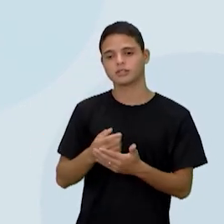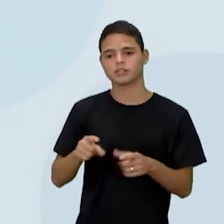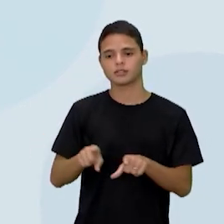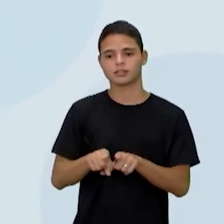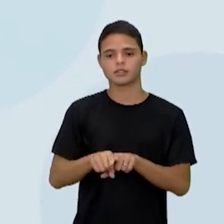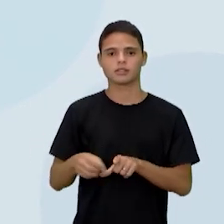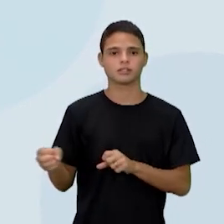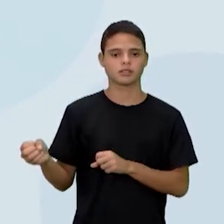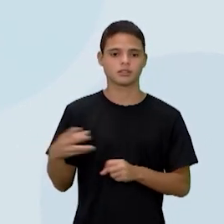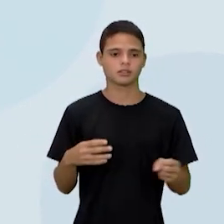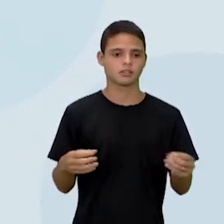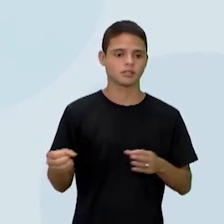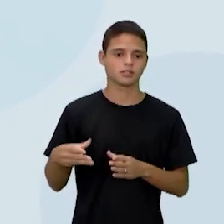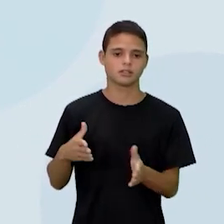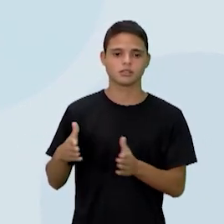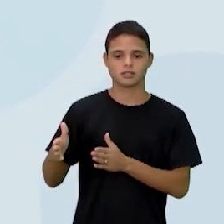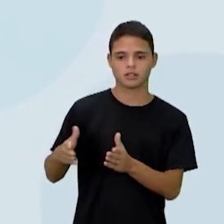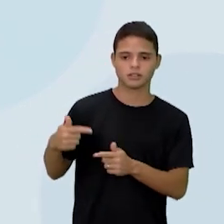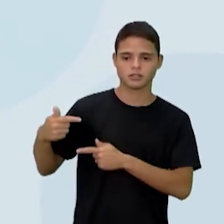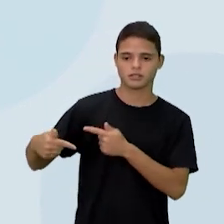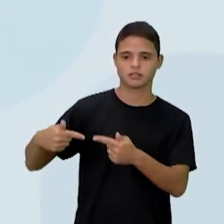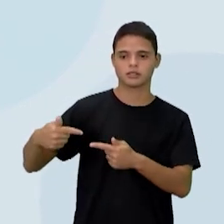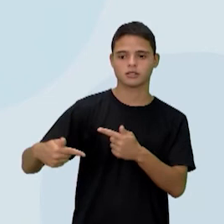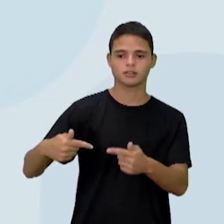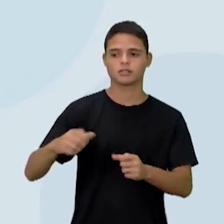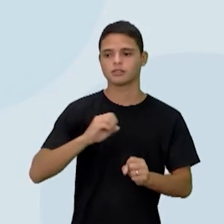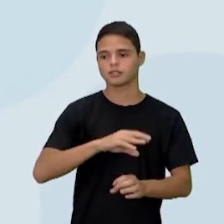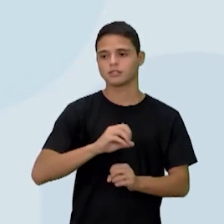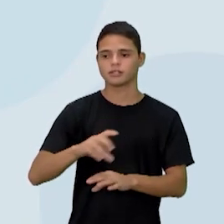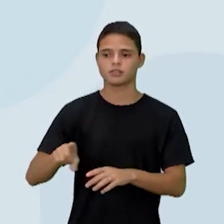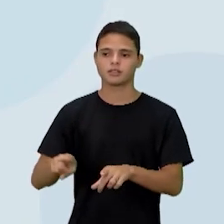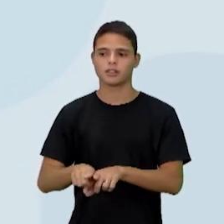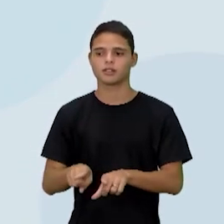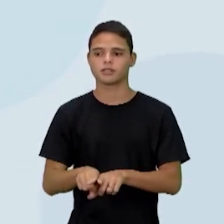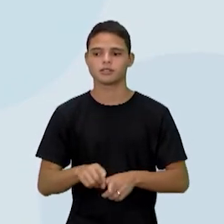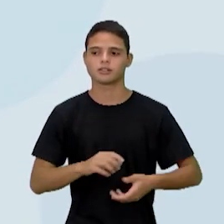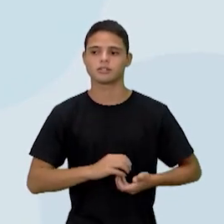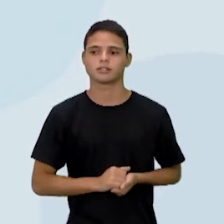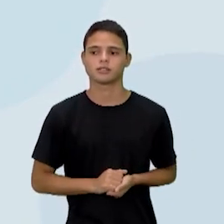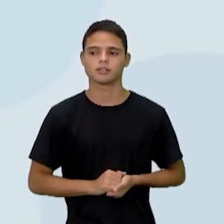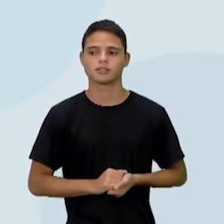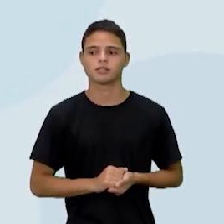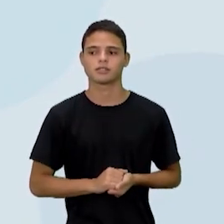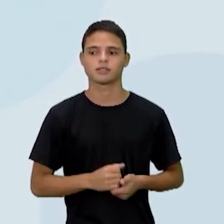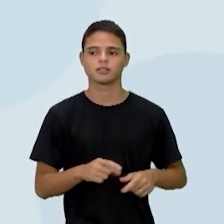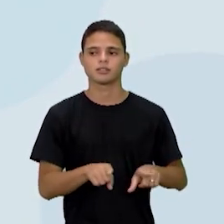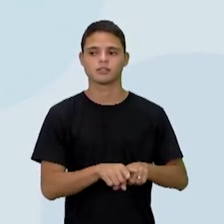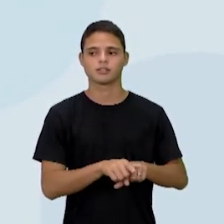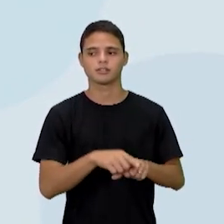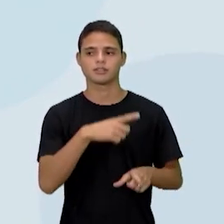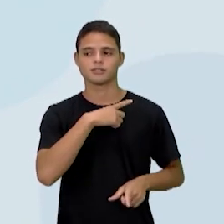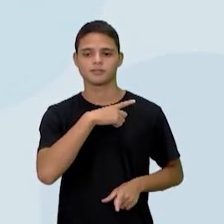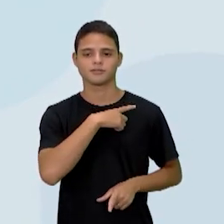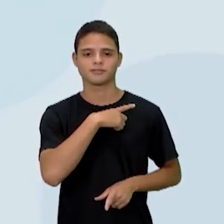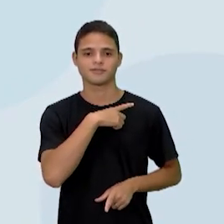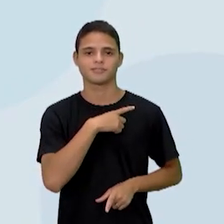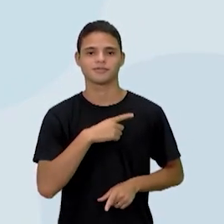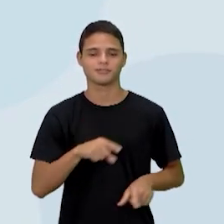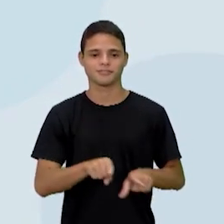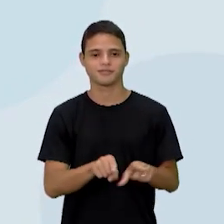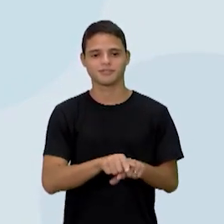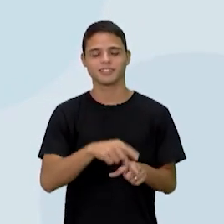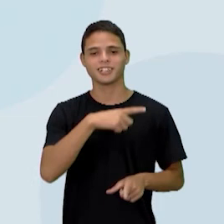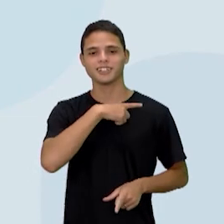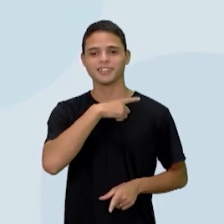novas gerações que muitas vezes estão ensinando os seus familiares. São as crianças que, de repente, podem levar essa informação